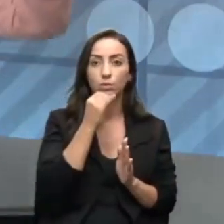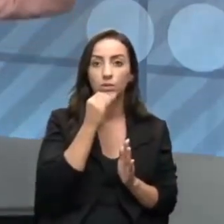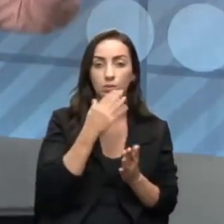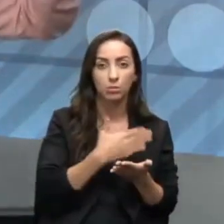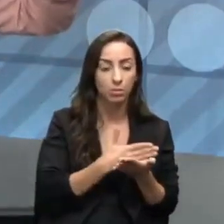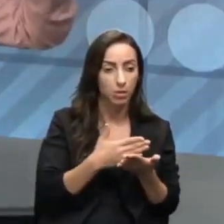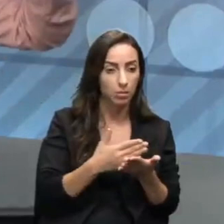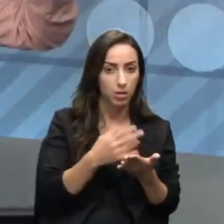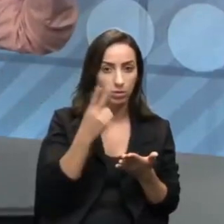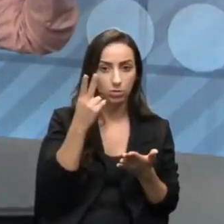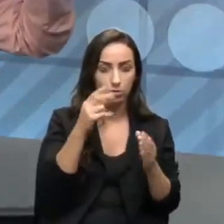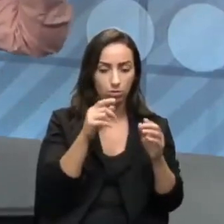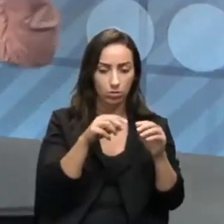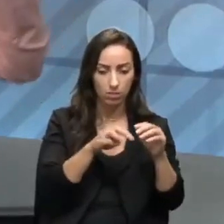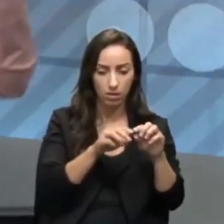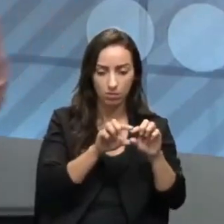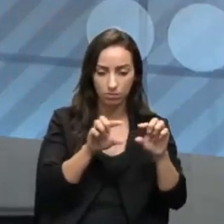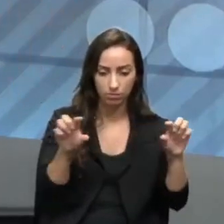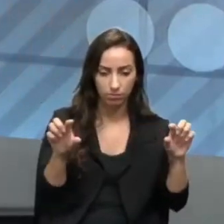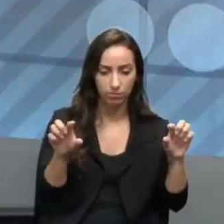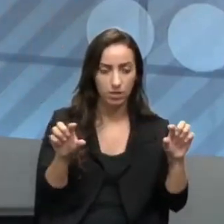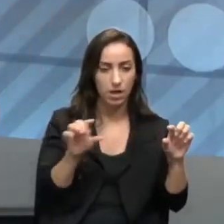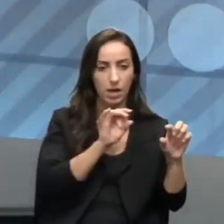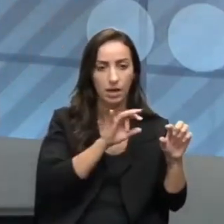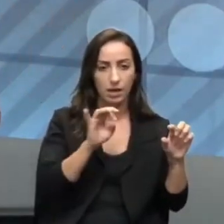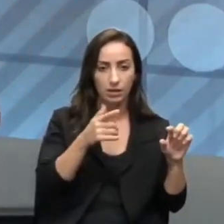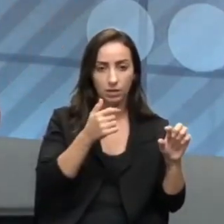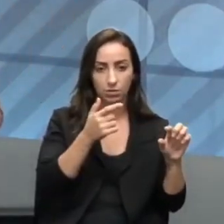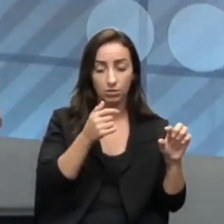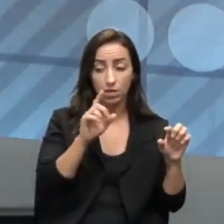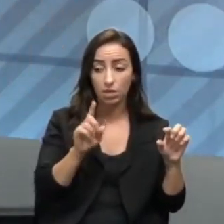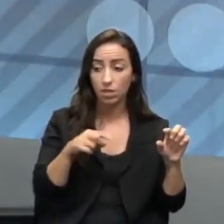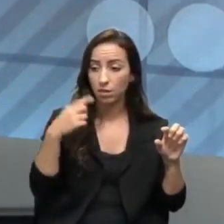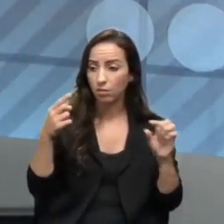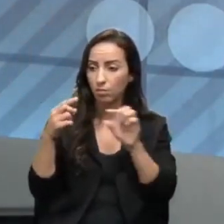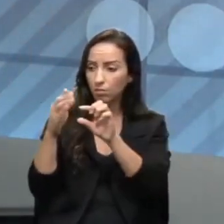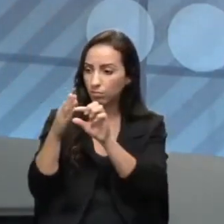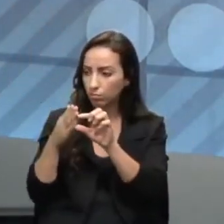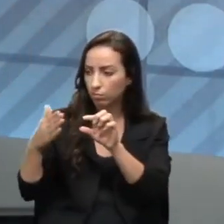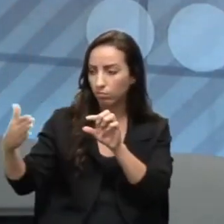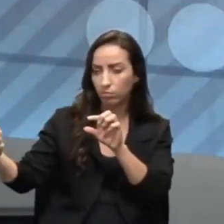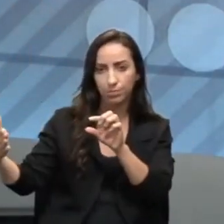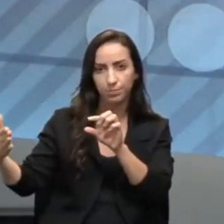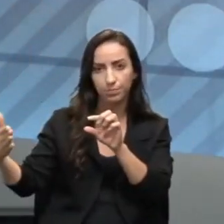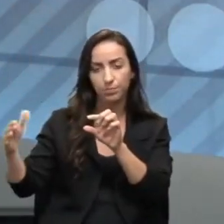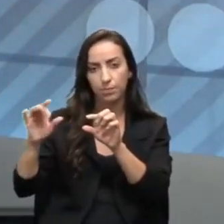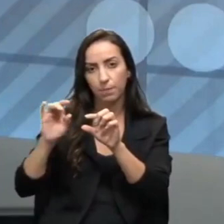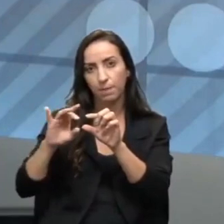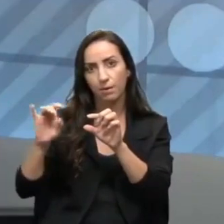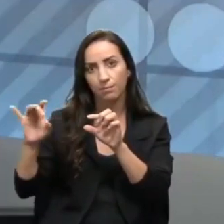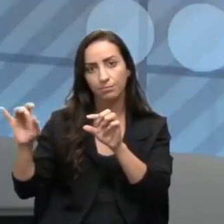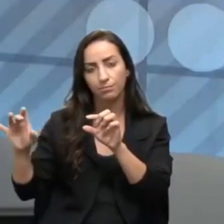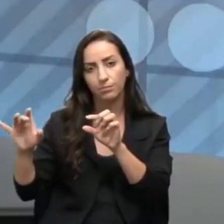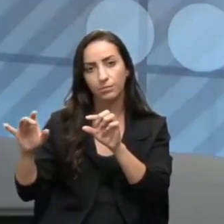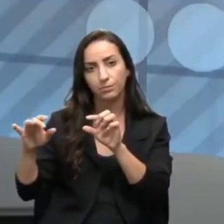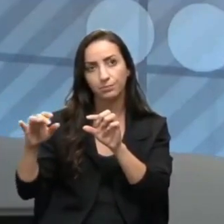primeiros 2 metros, o estribo está a cada 12. A partir do segundo metro, ele